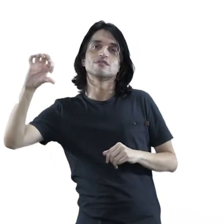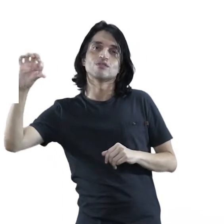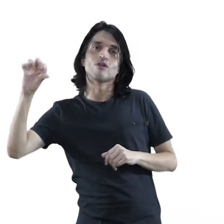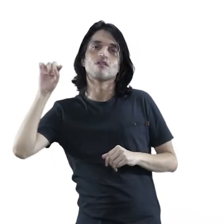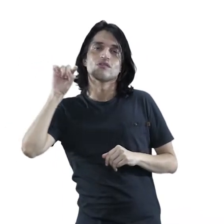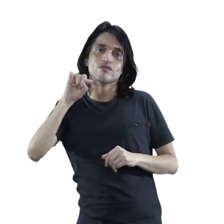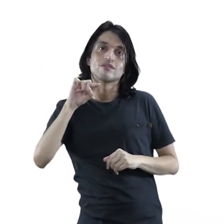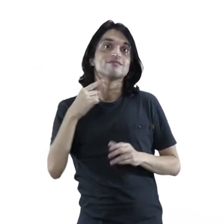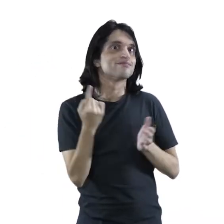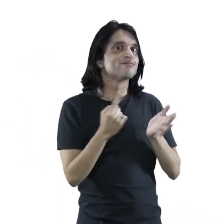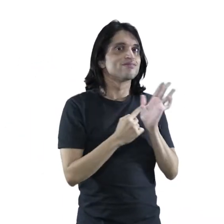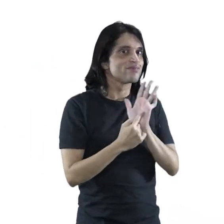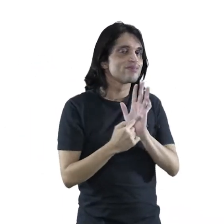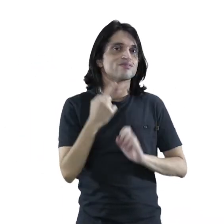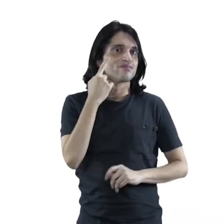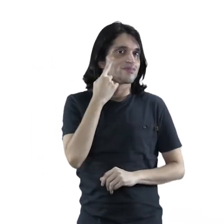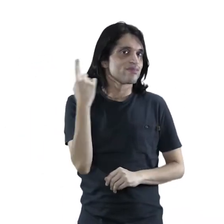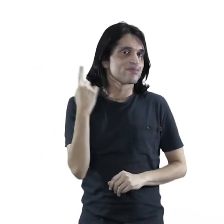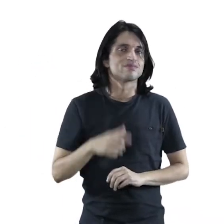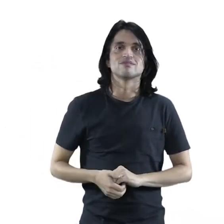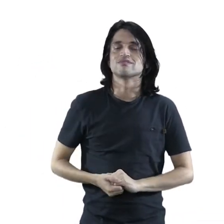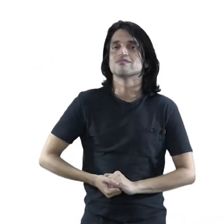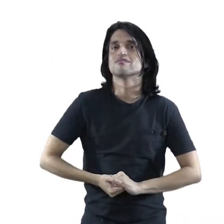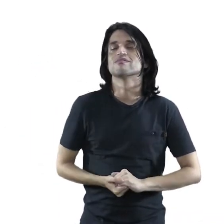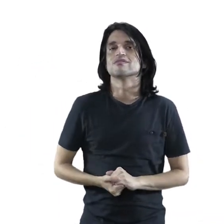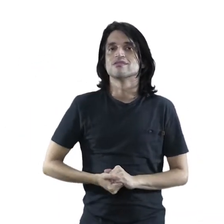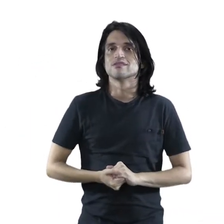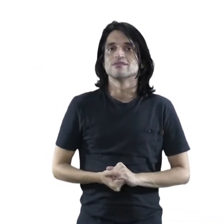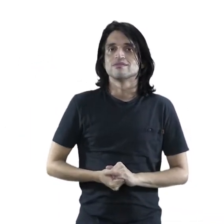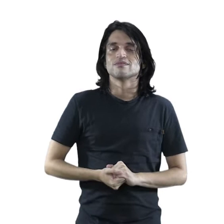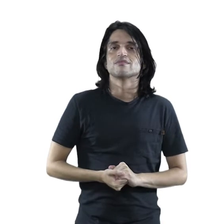59 no sistema de numeração babilônico eram representados.